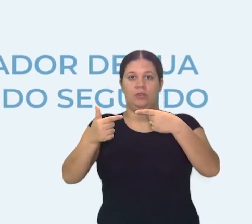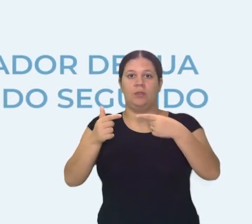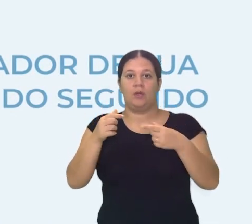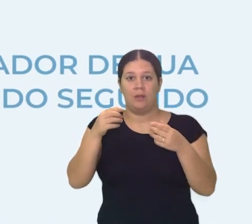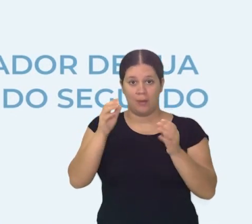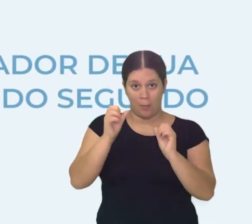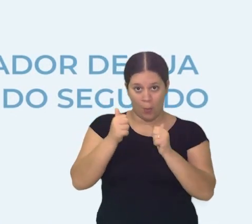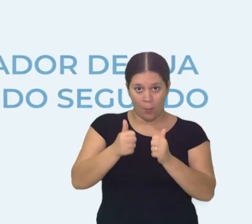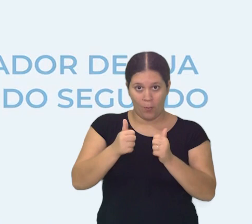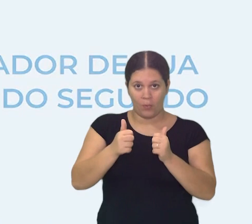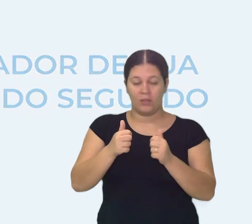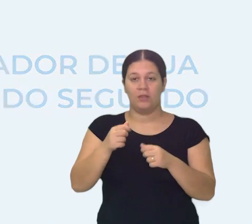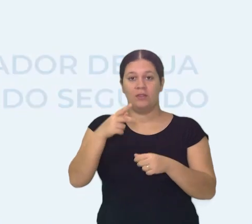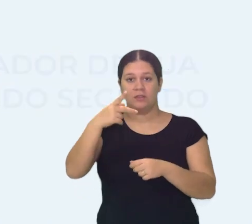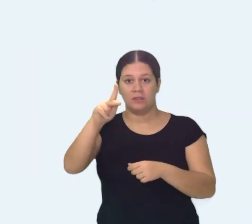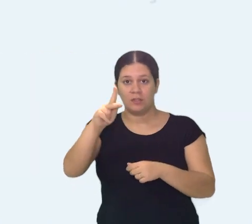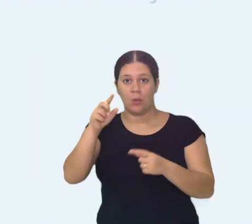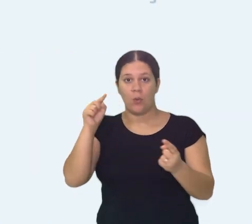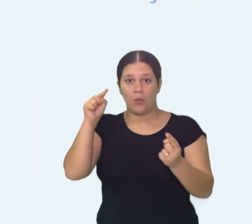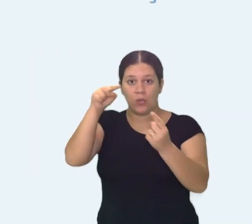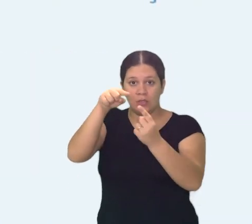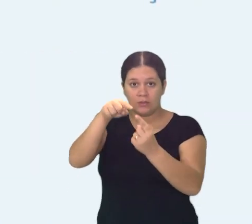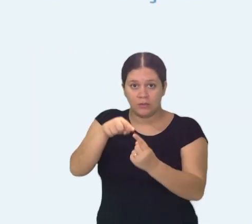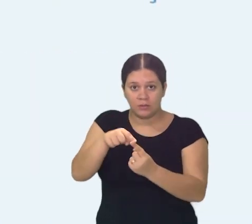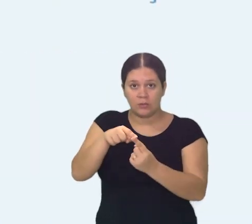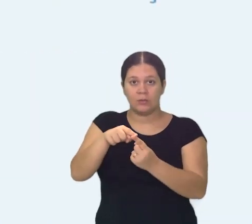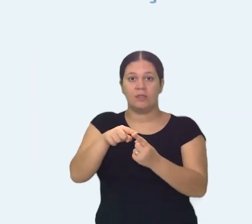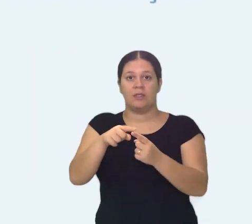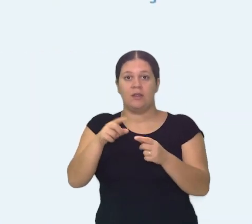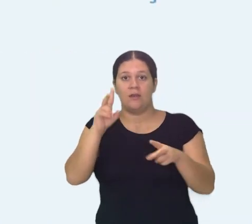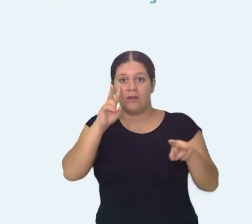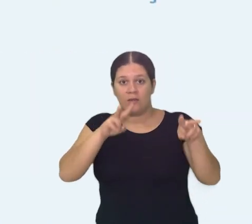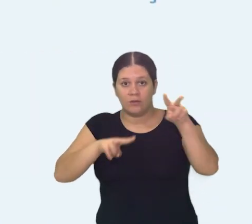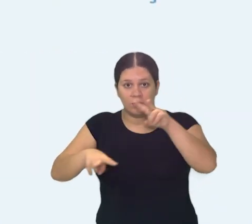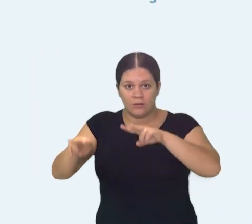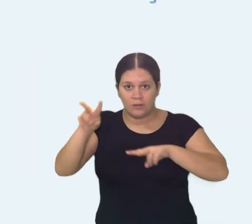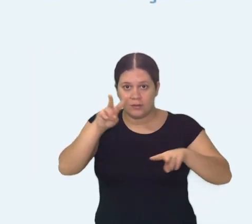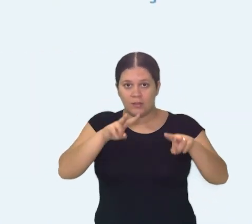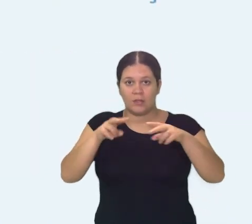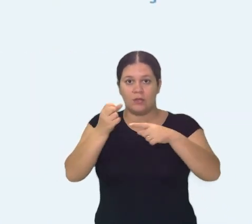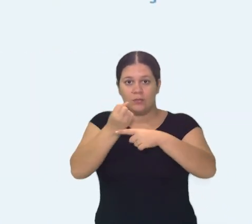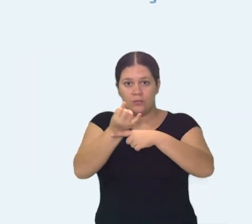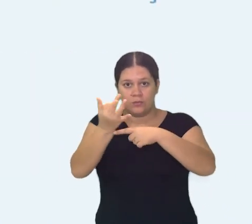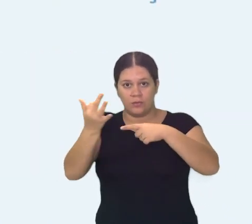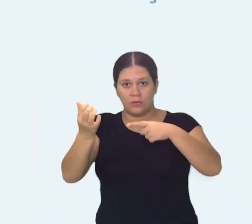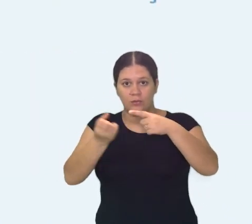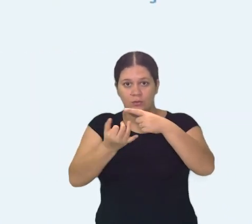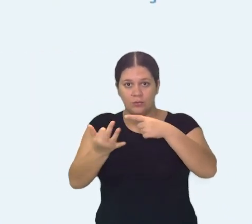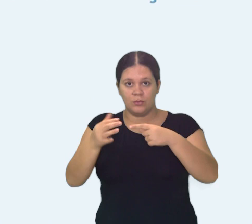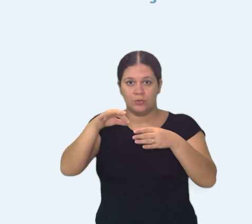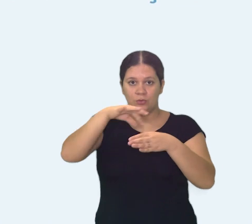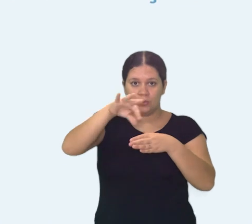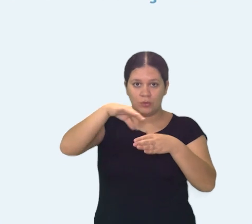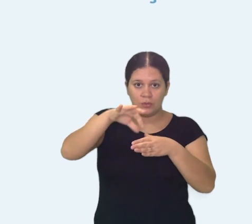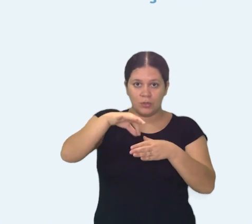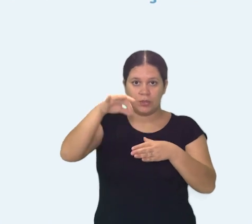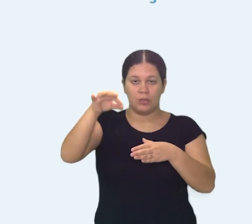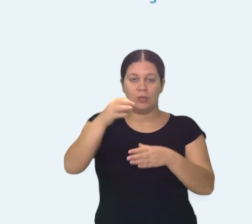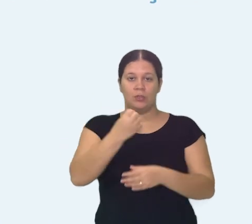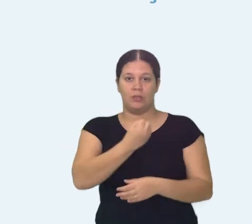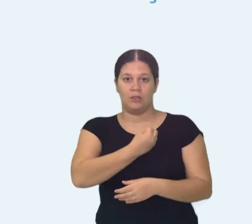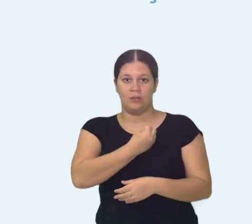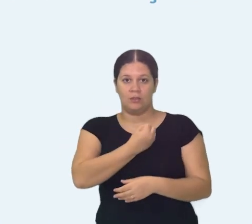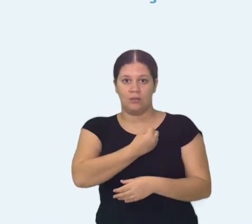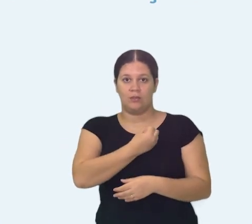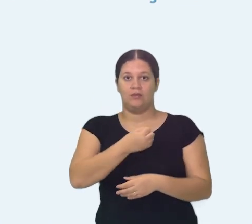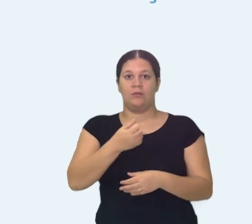sorteado do segundo monte, tá bom? Seu objetivo é representar visualmente a fração formada pelo sorteio dos